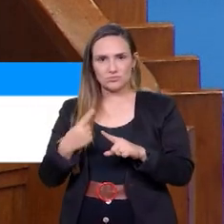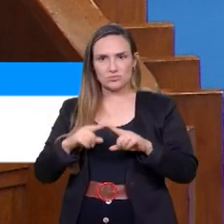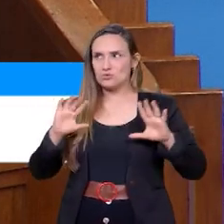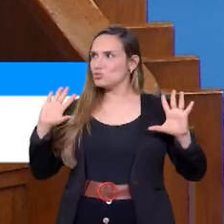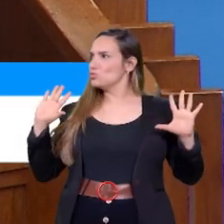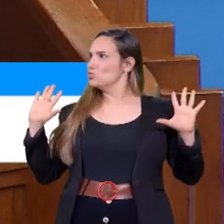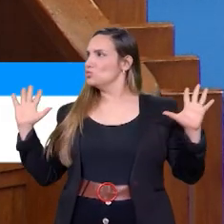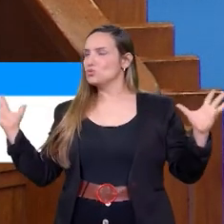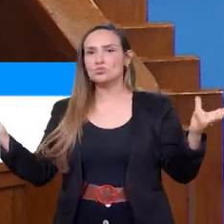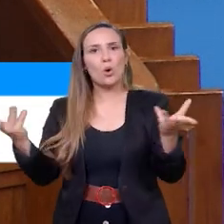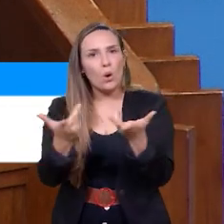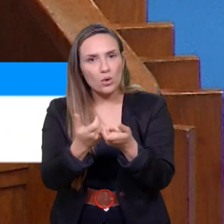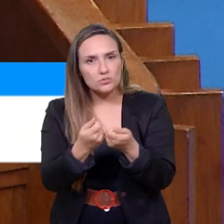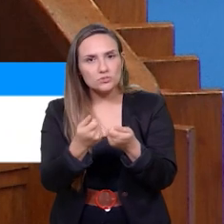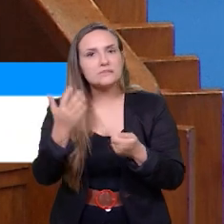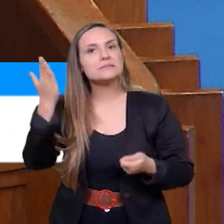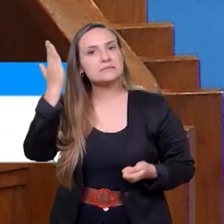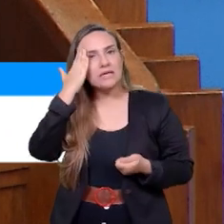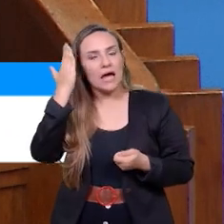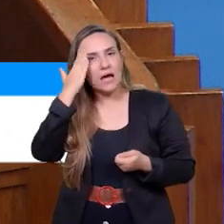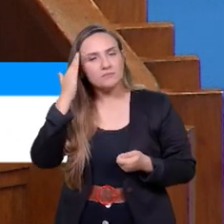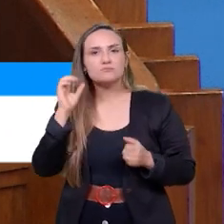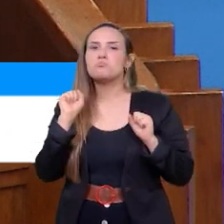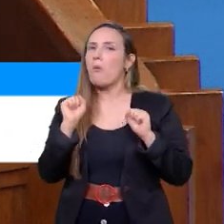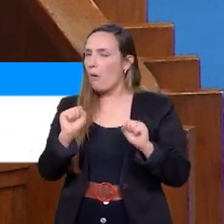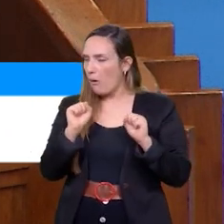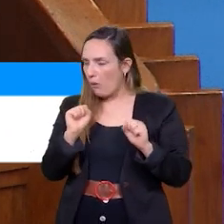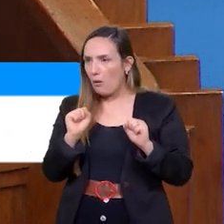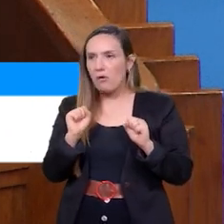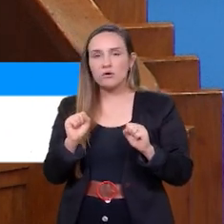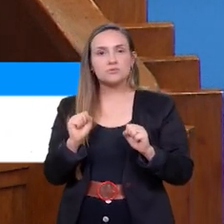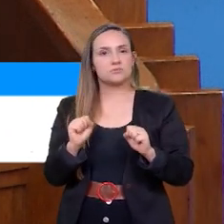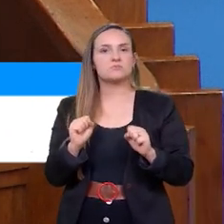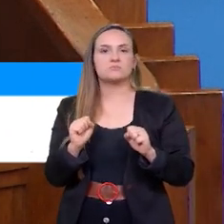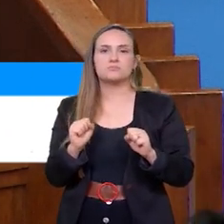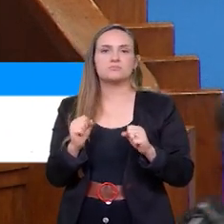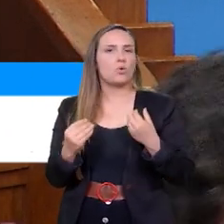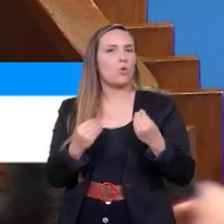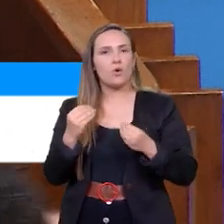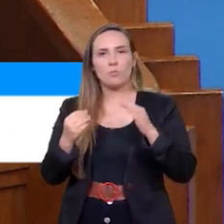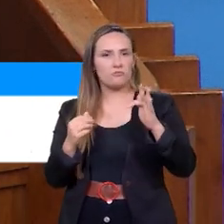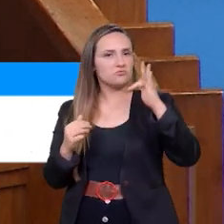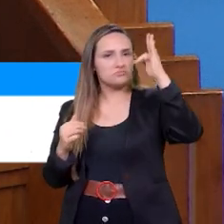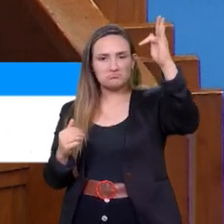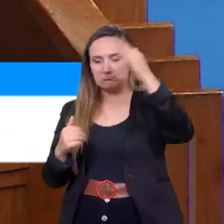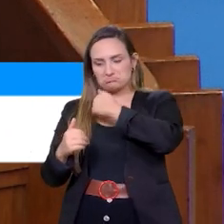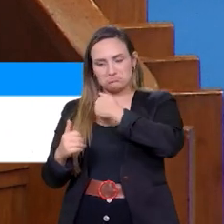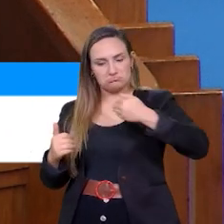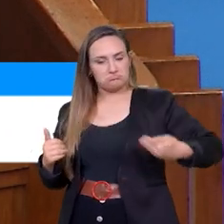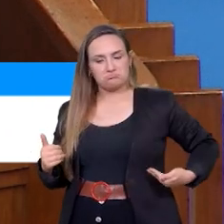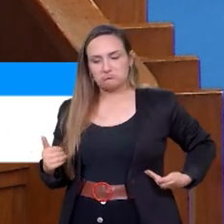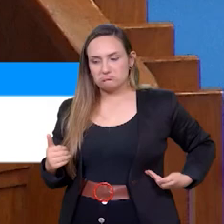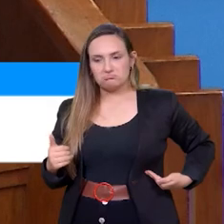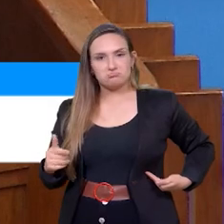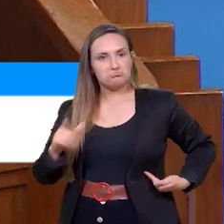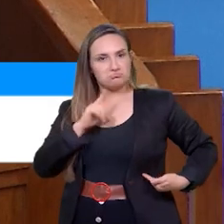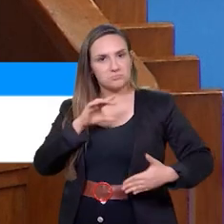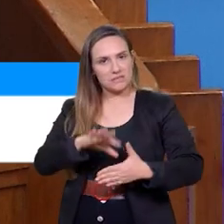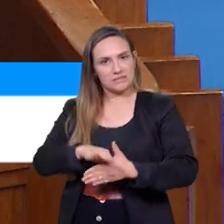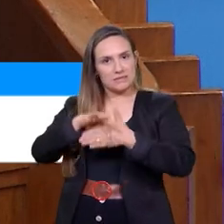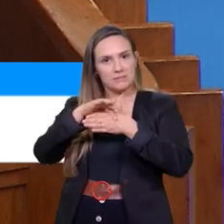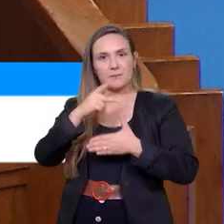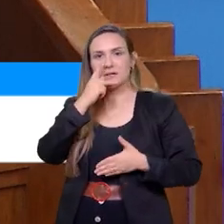que Reina no país de uma maneira geral um outro clima porque todos verdadeiramente